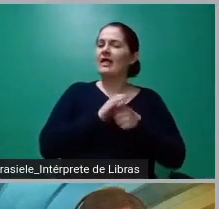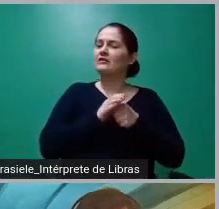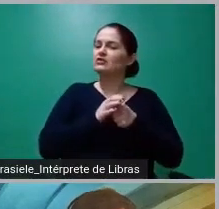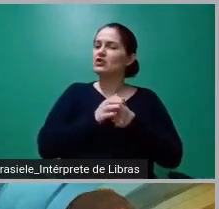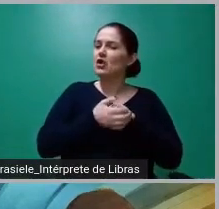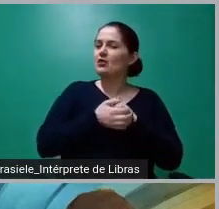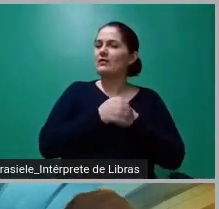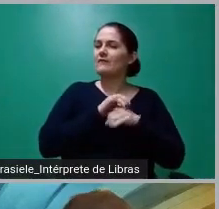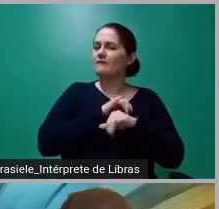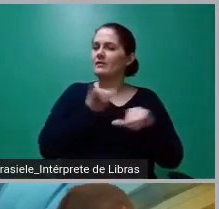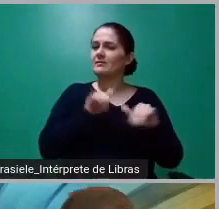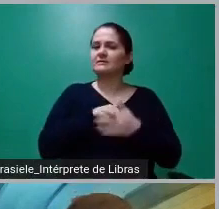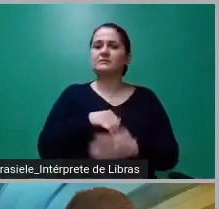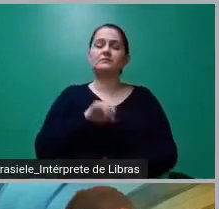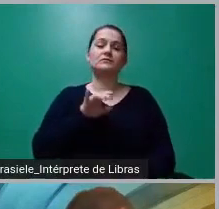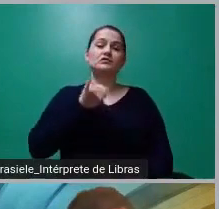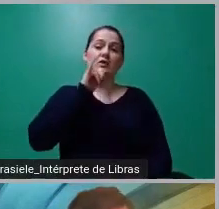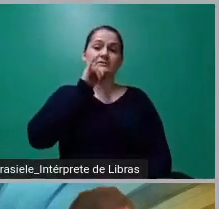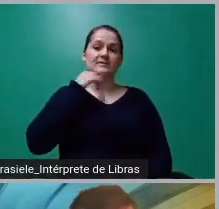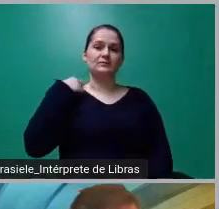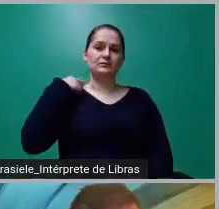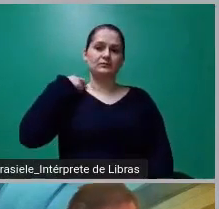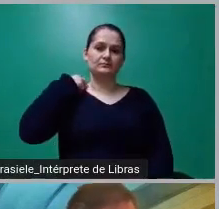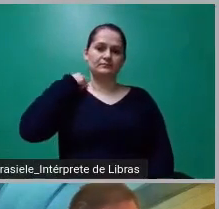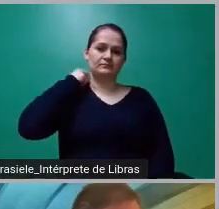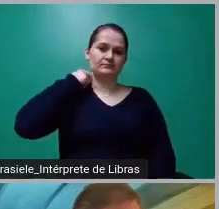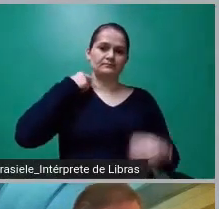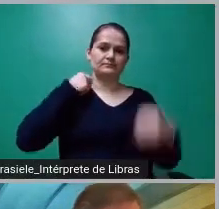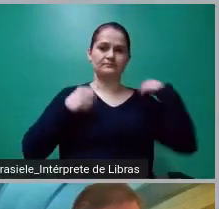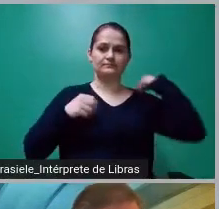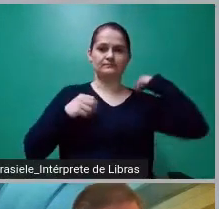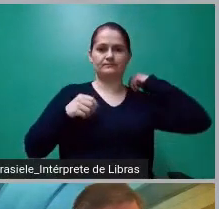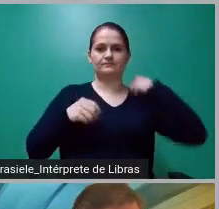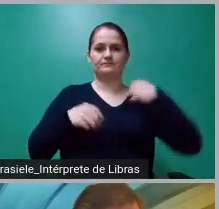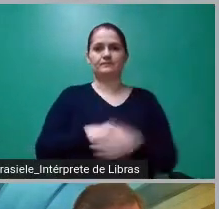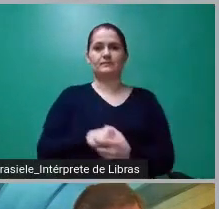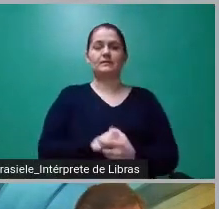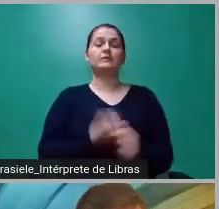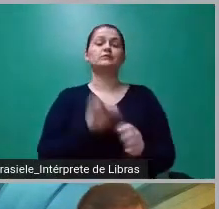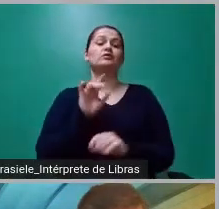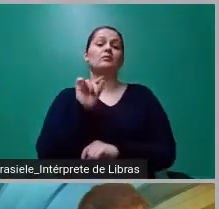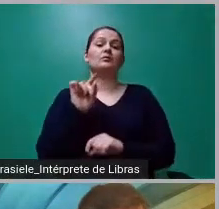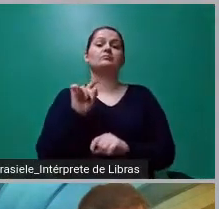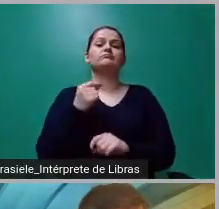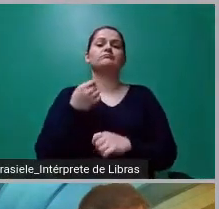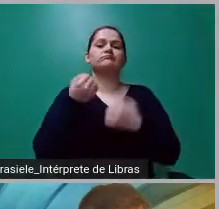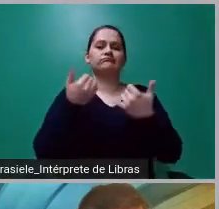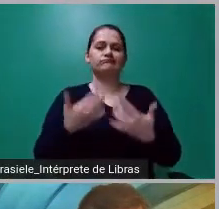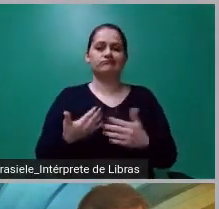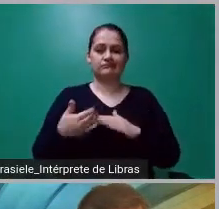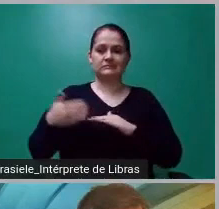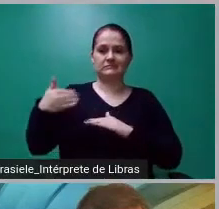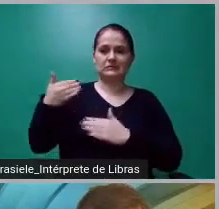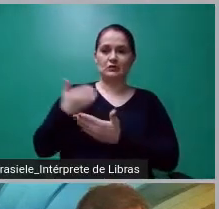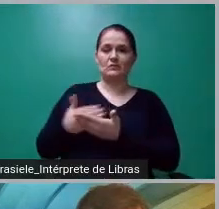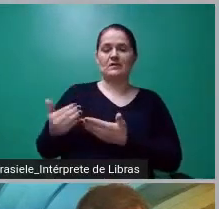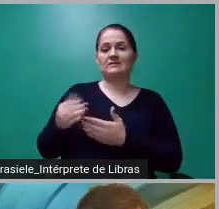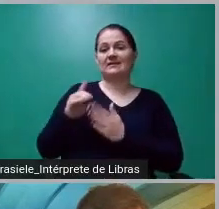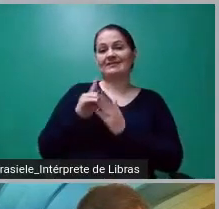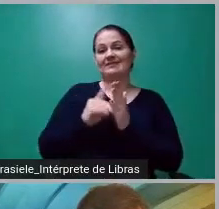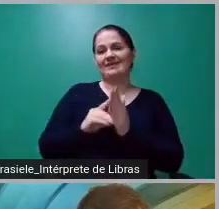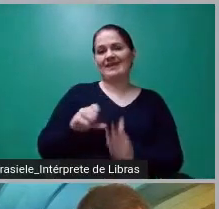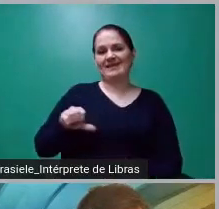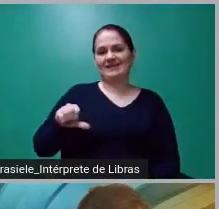exemplos aqui. Só para pegar um pouco o fio da história, eu vou contar que lá no início da década de